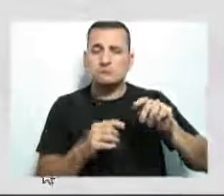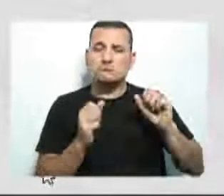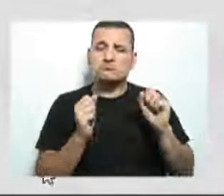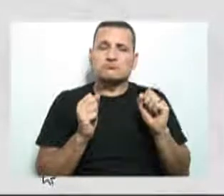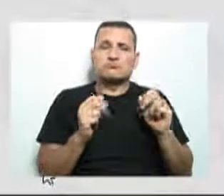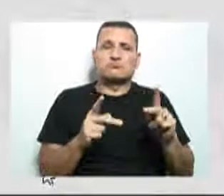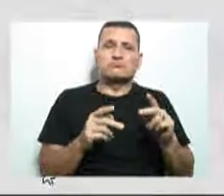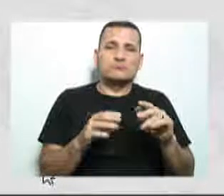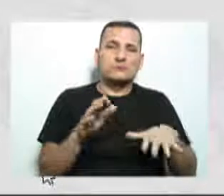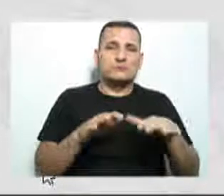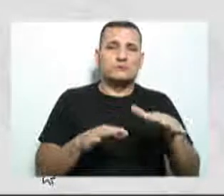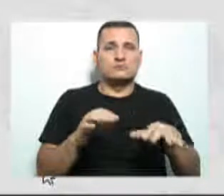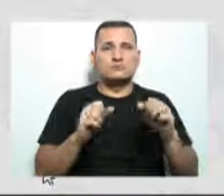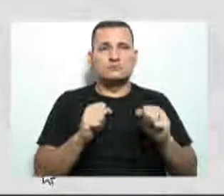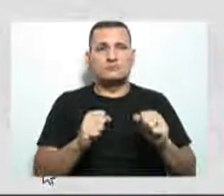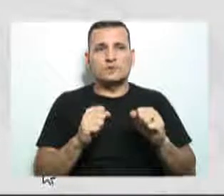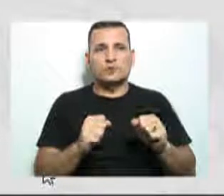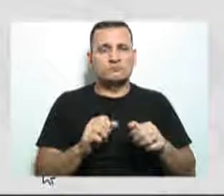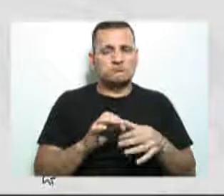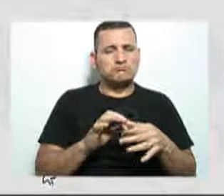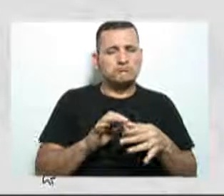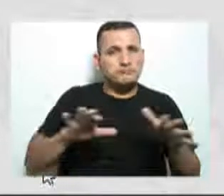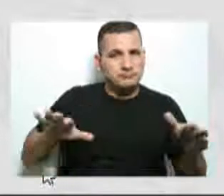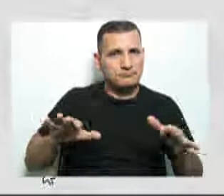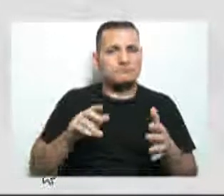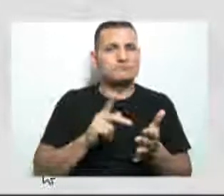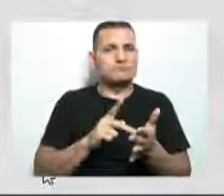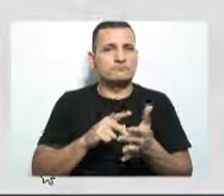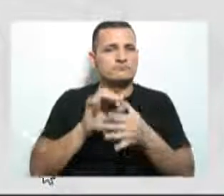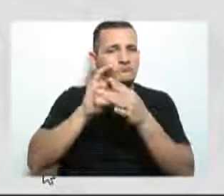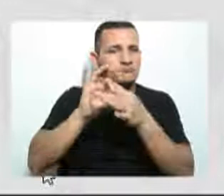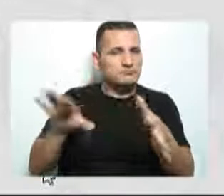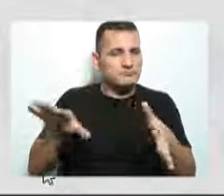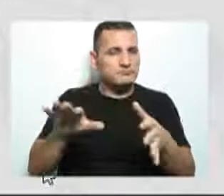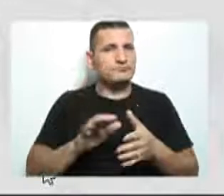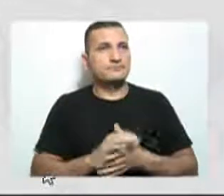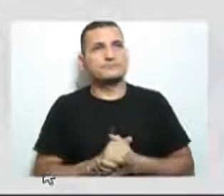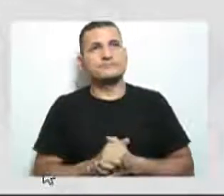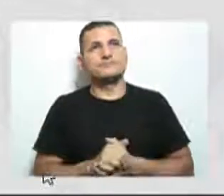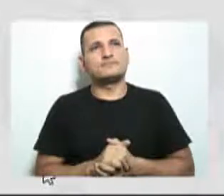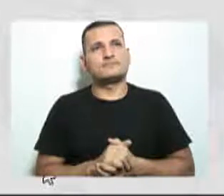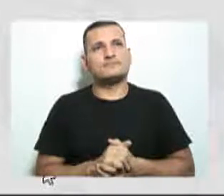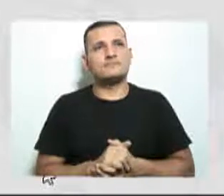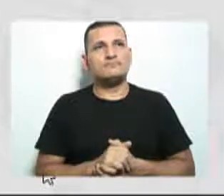realmente, né, de repente, ceder, tá bom? Olha aí, ao